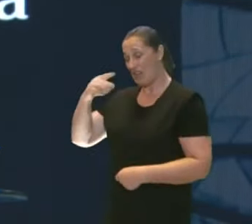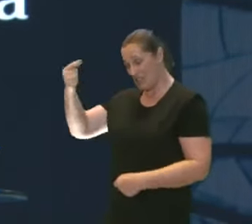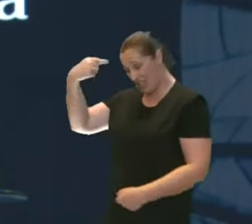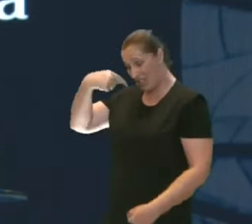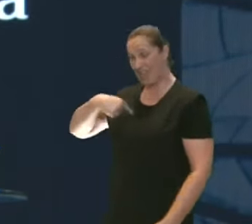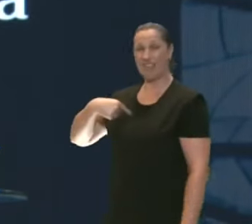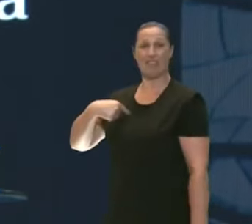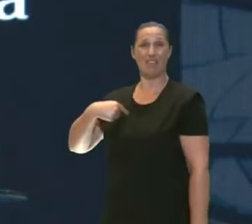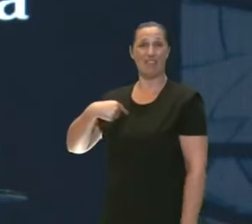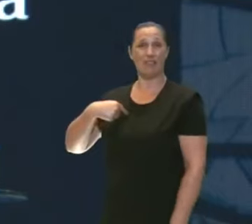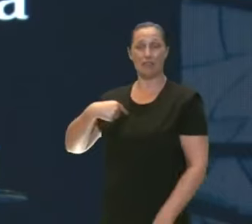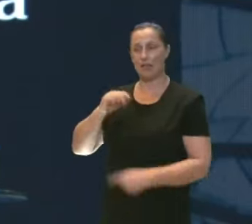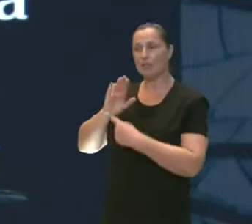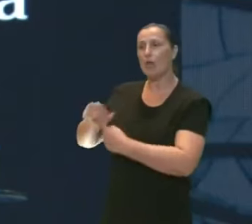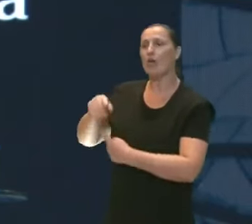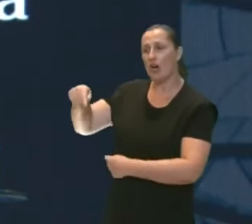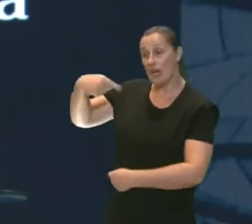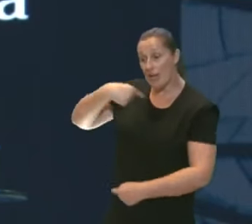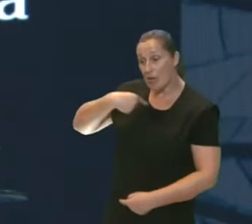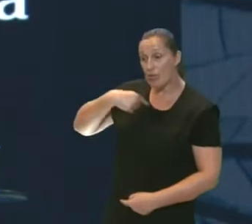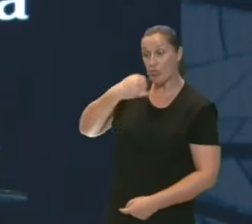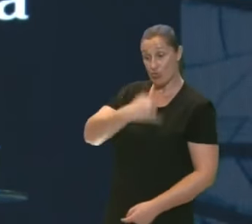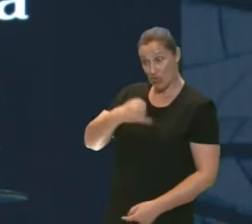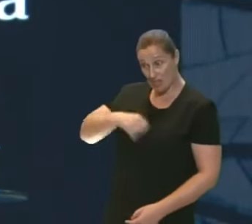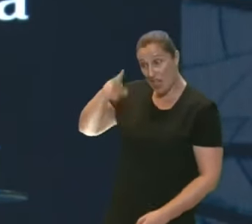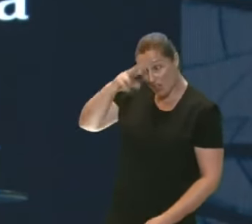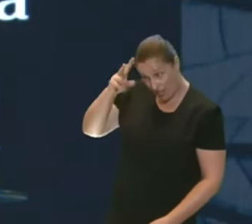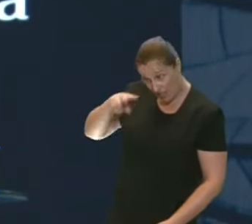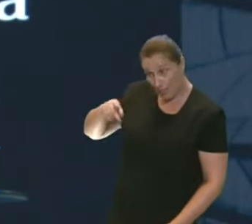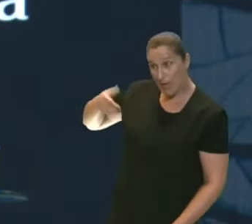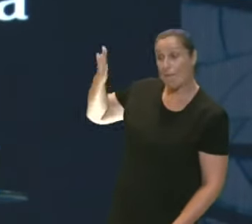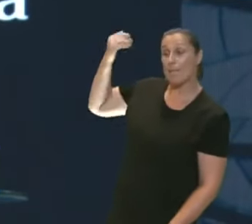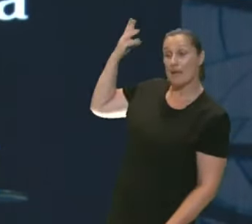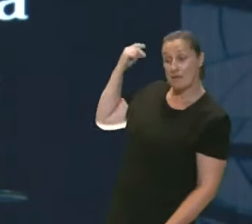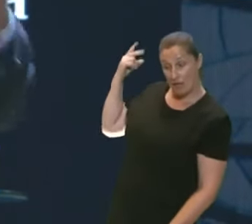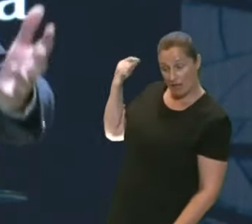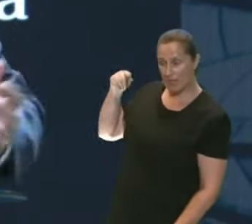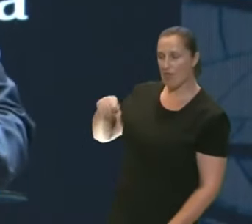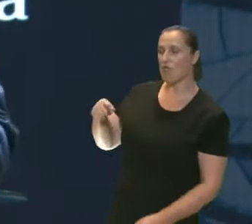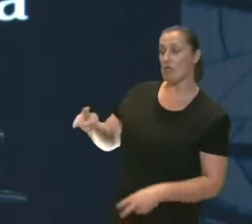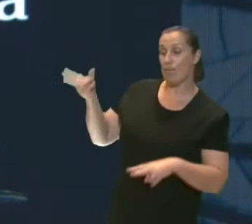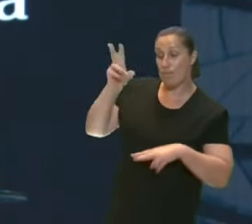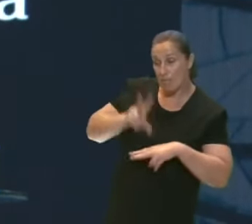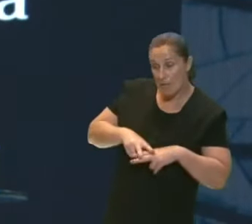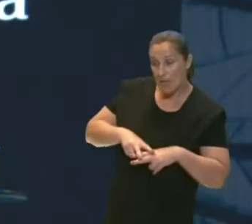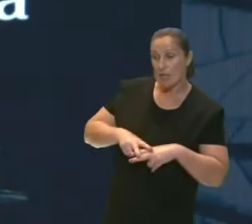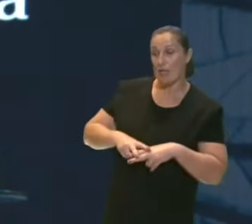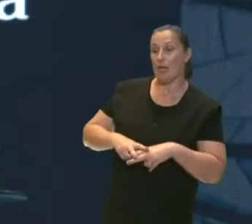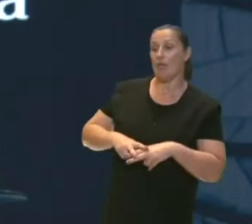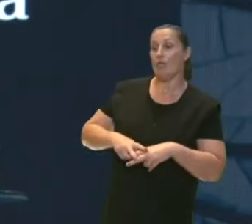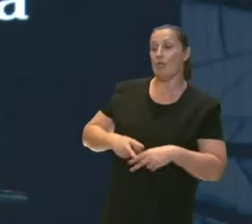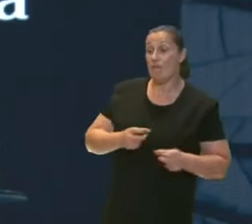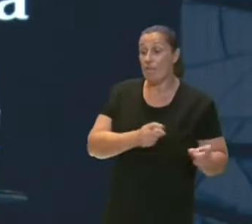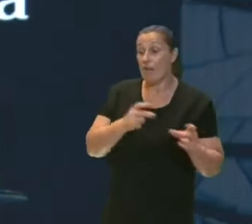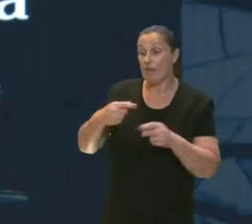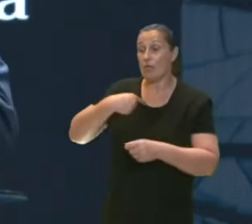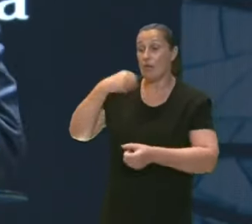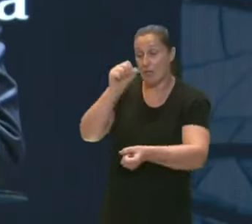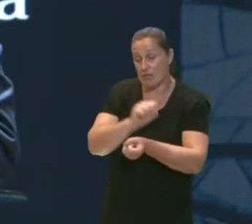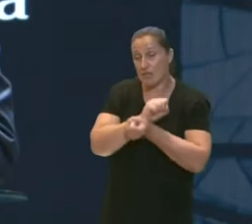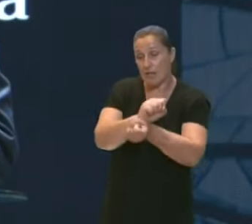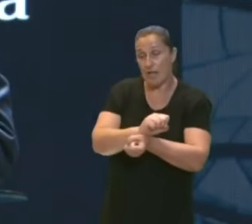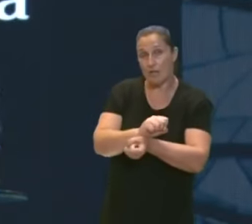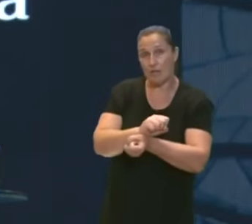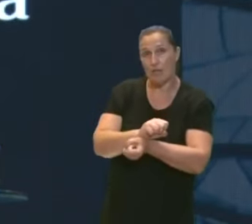sou eu, José. E ali há uma restauração de laços, e ele diz: meu pai